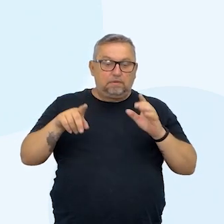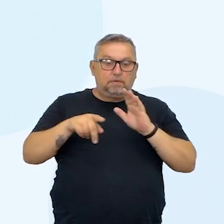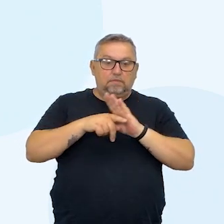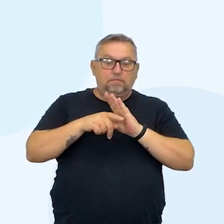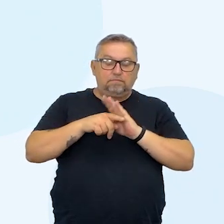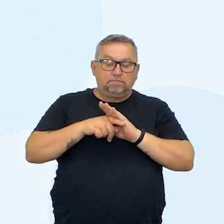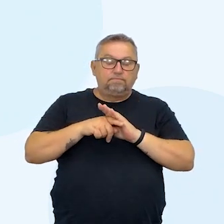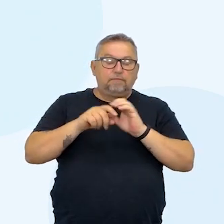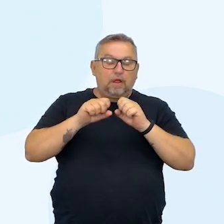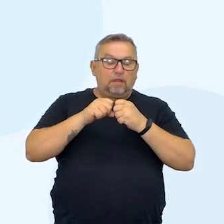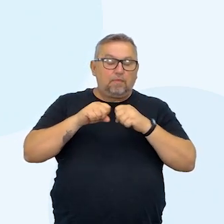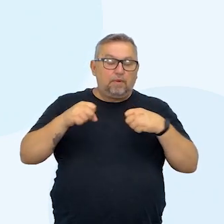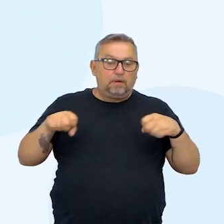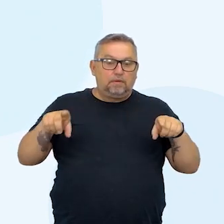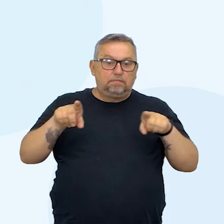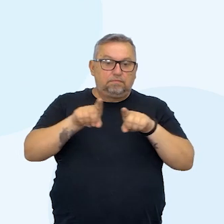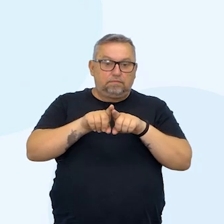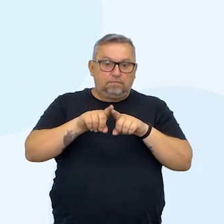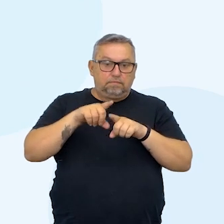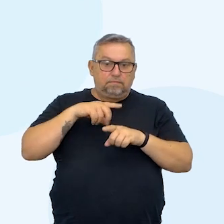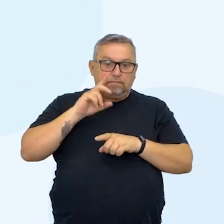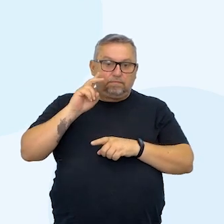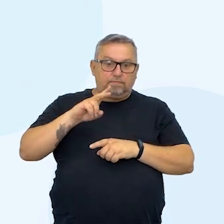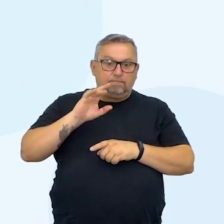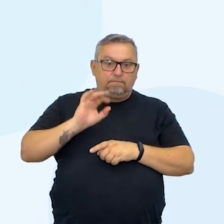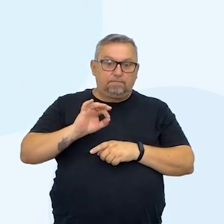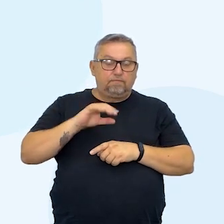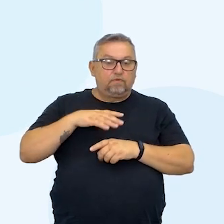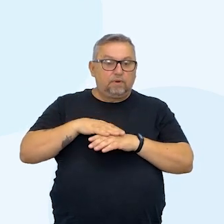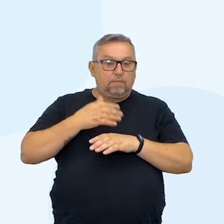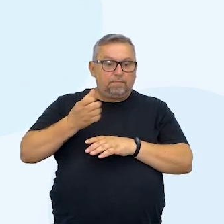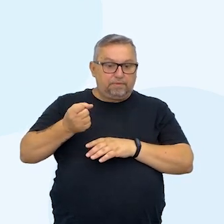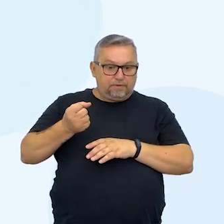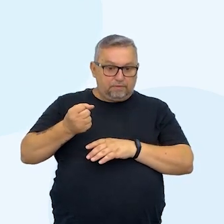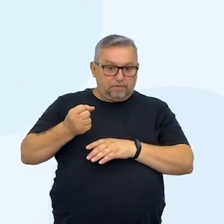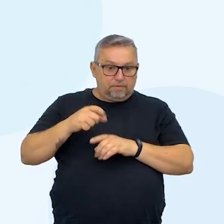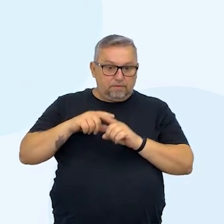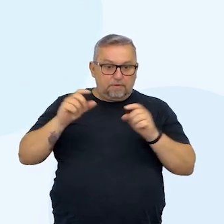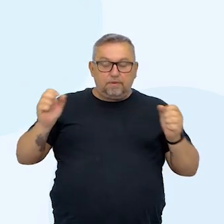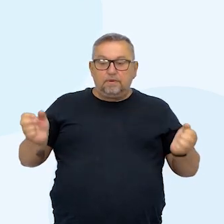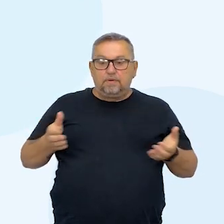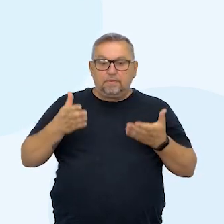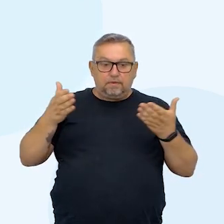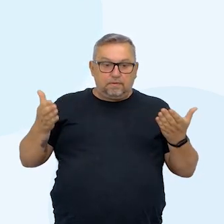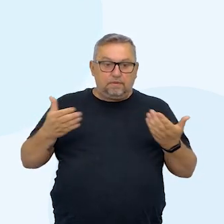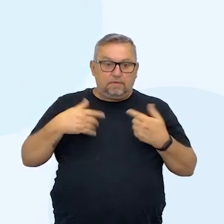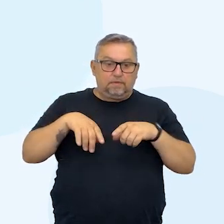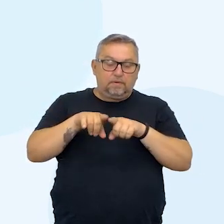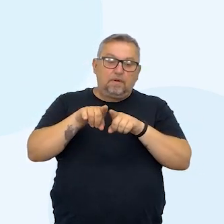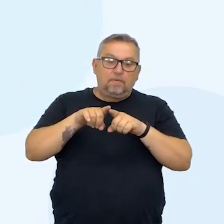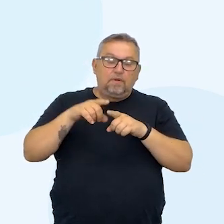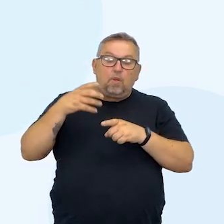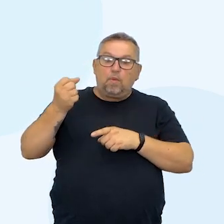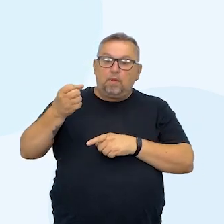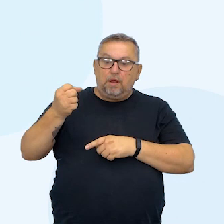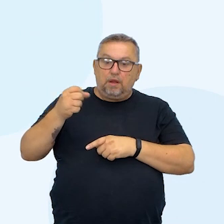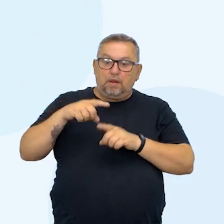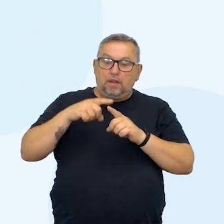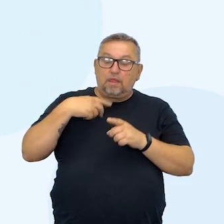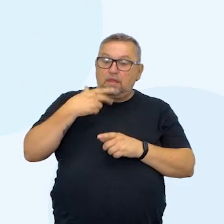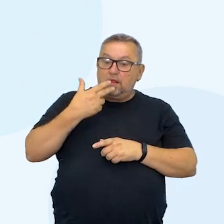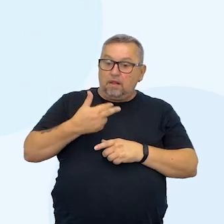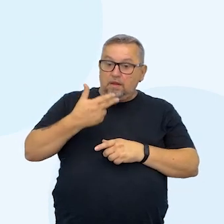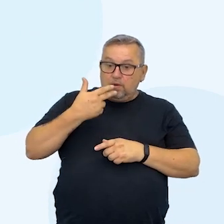semântica de ser branco, né? Ou seja, ela incentiva esse embranquecimento na medida em que essa